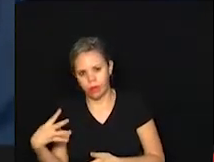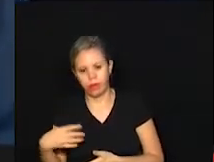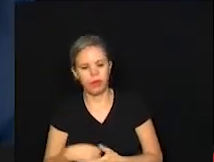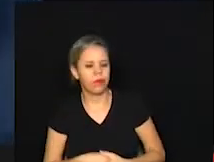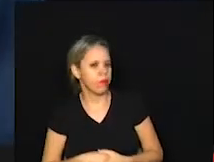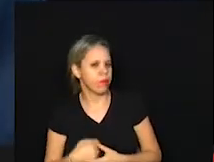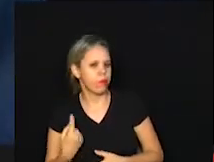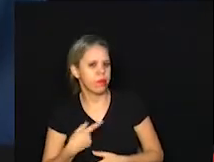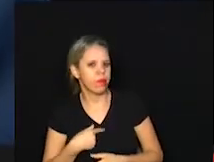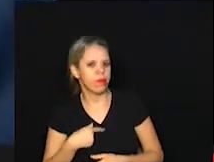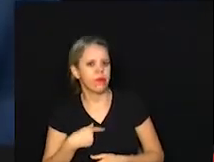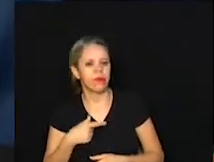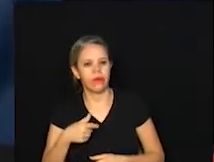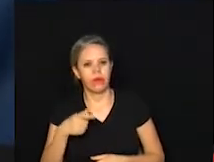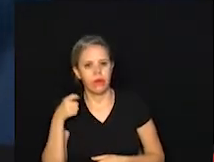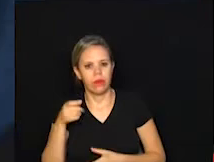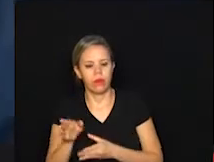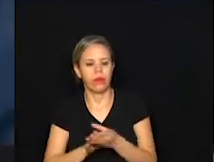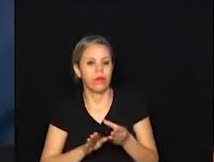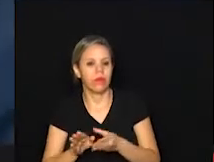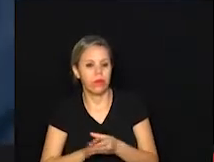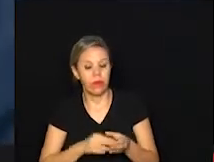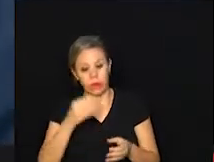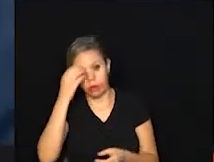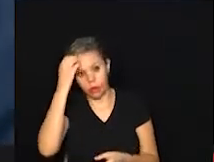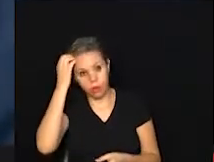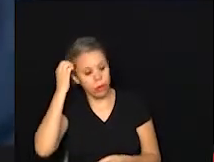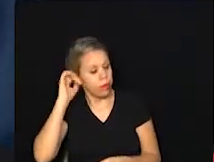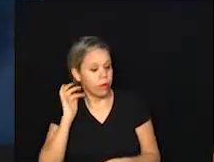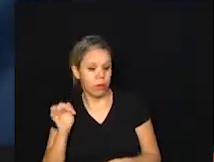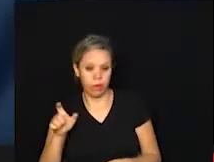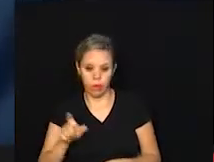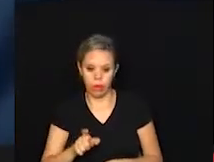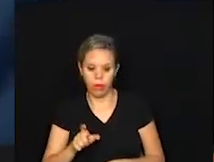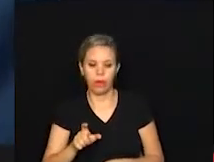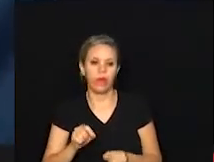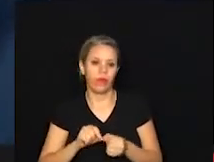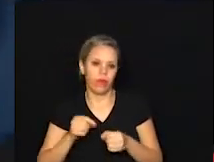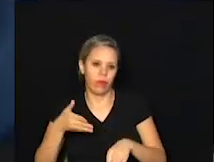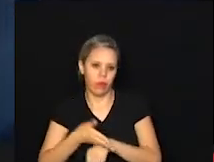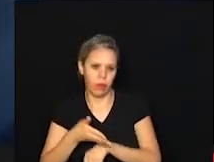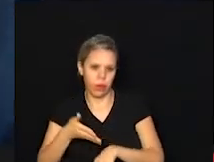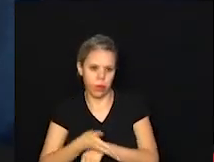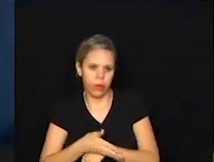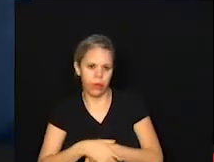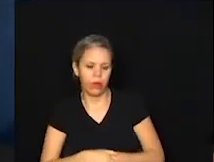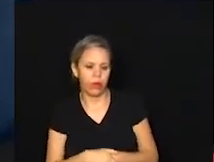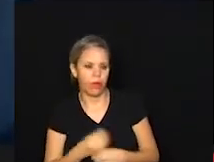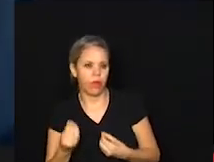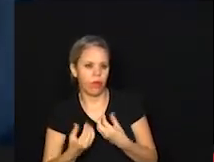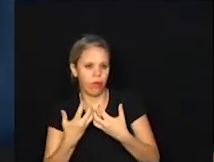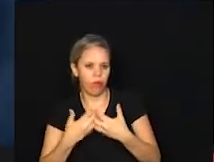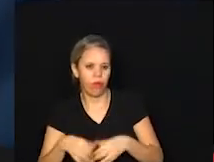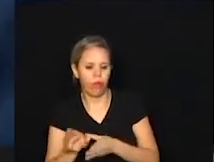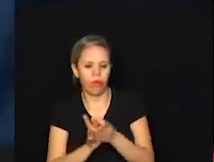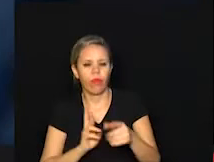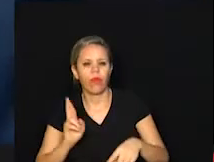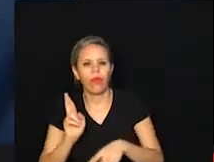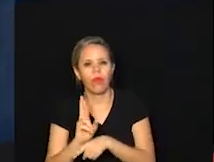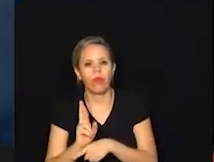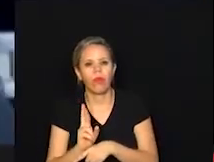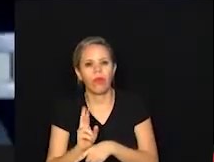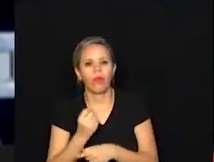o nobre ex-conselheiro Félix, ele fazia parte como conselheiro representando uma